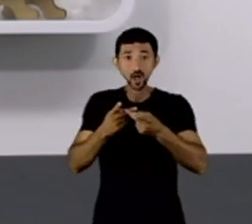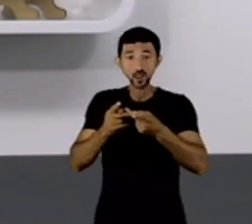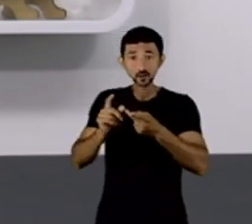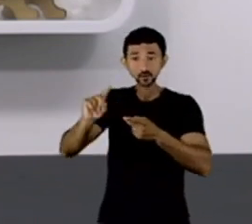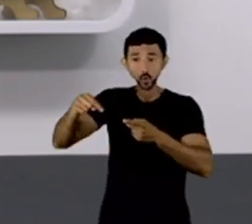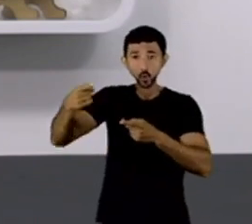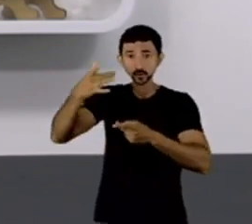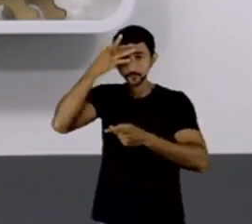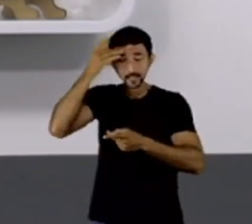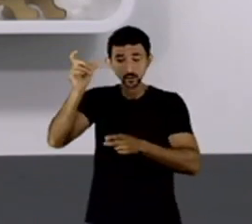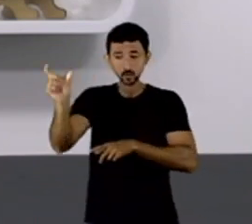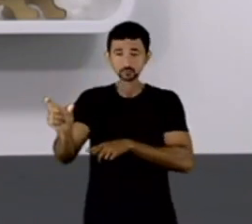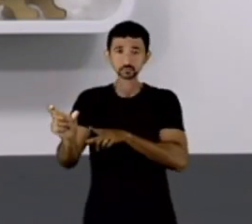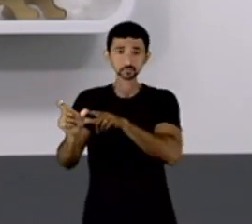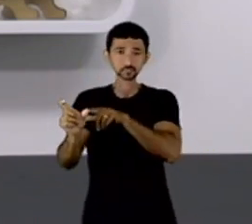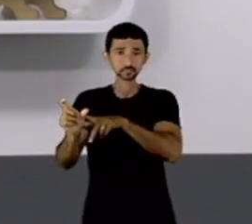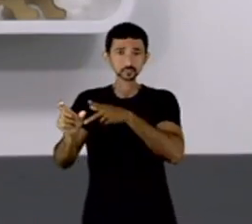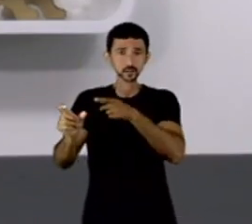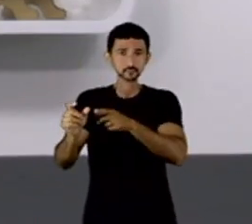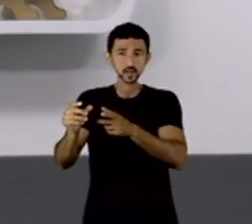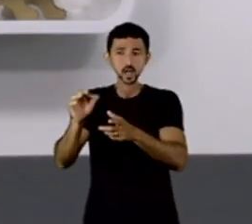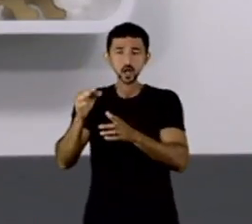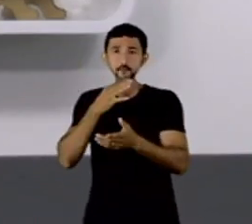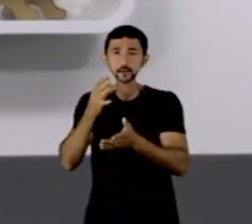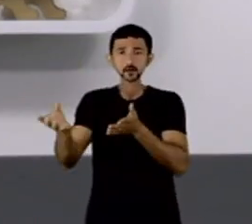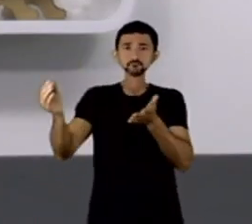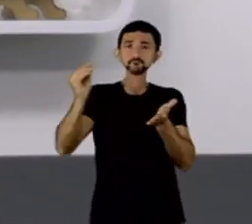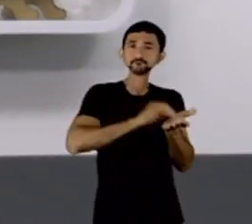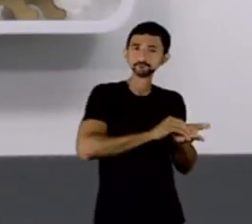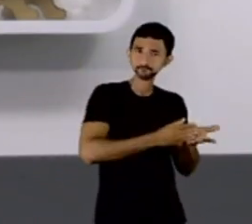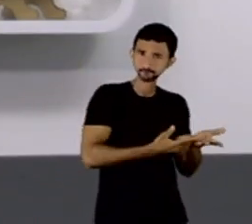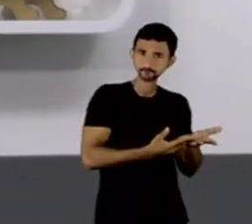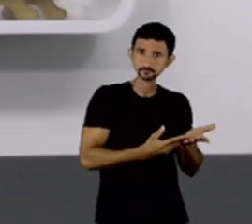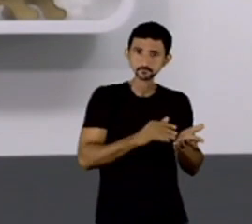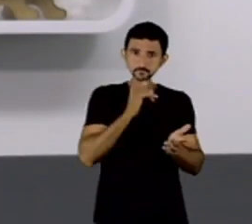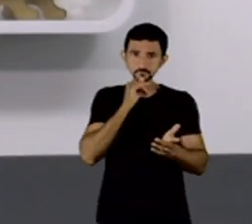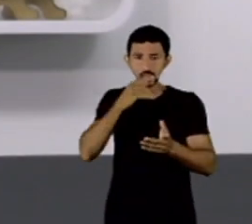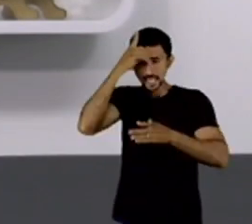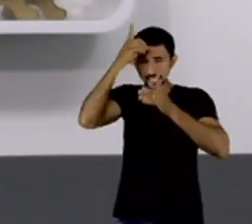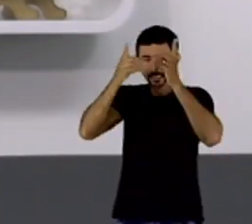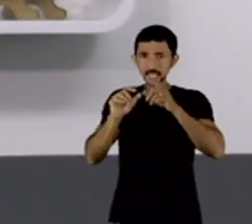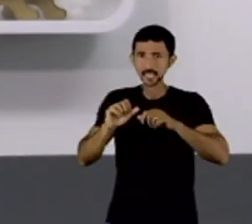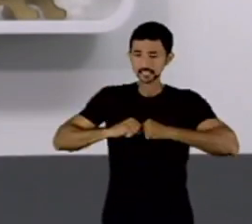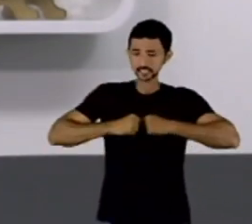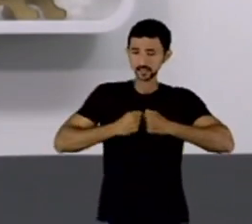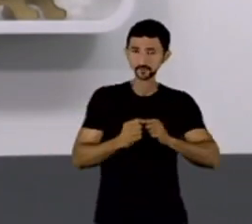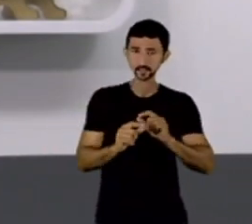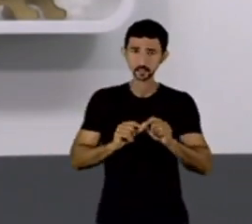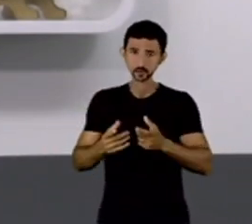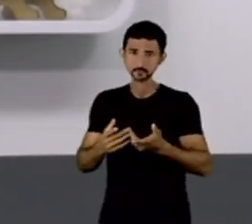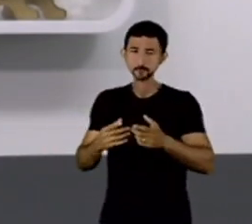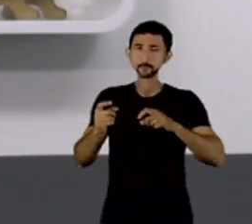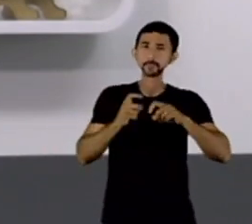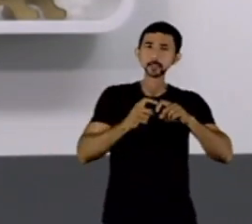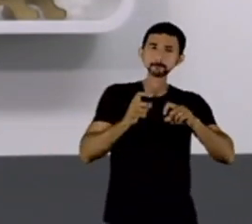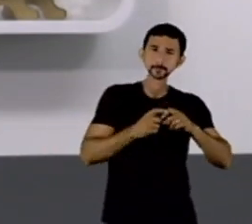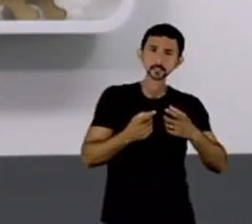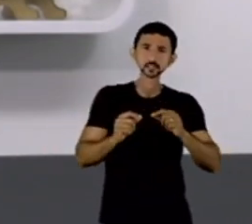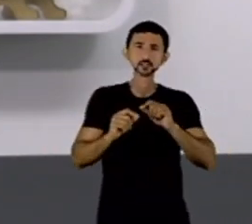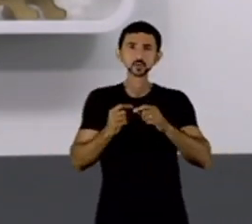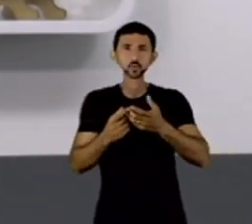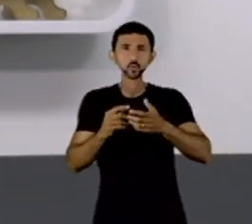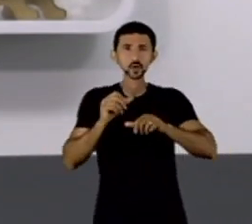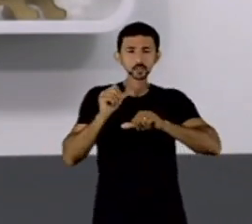alguém. Então, se eu observo, por exemplo, a ideia era defender que os médicos eles